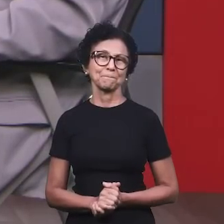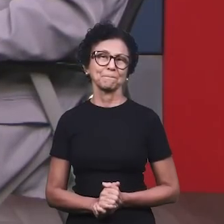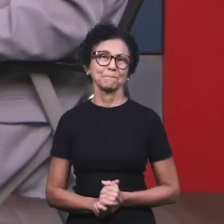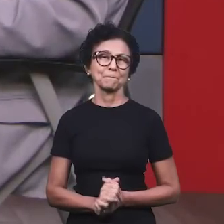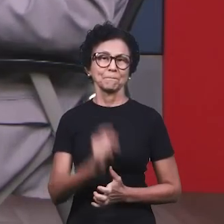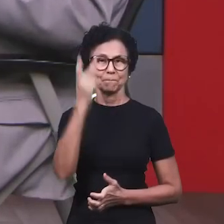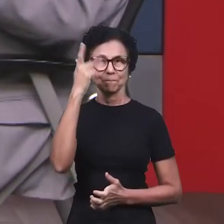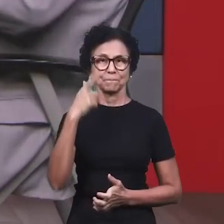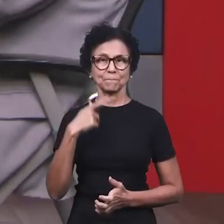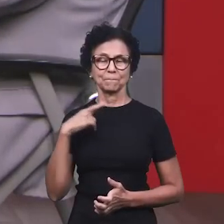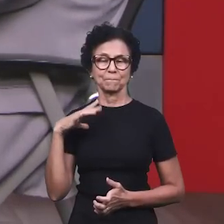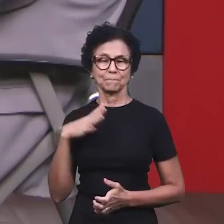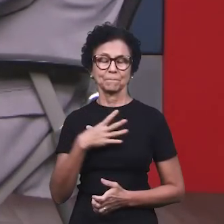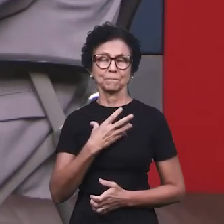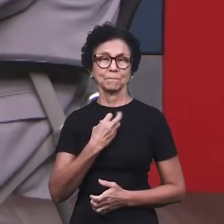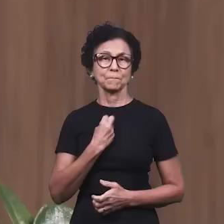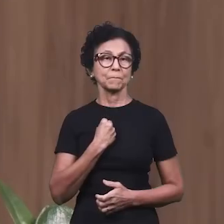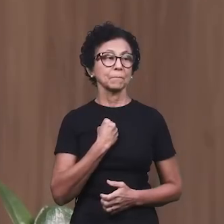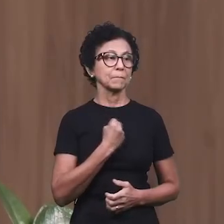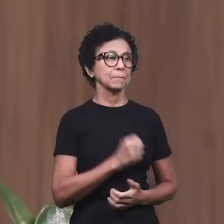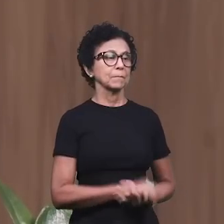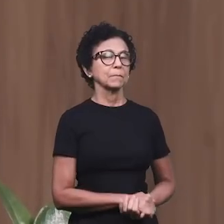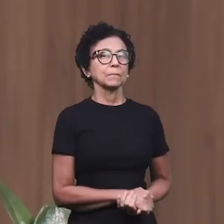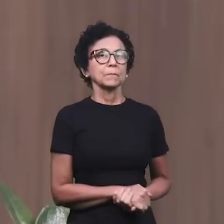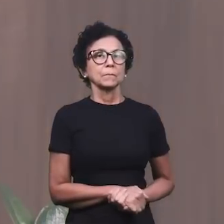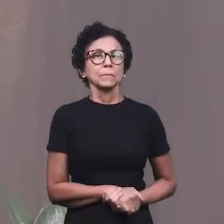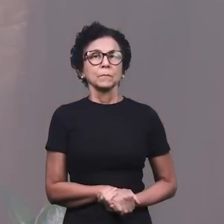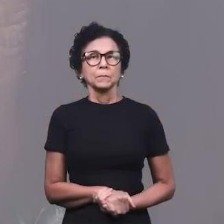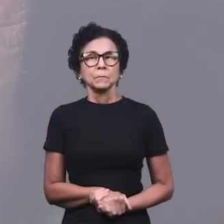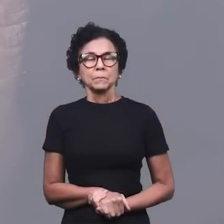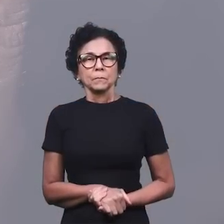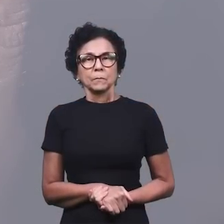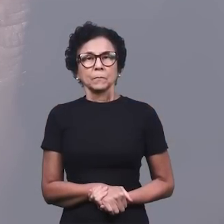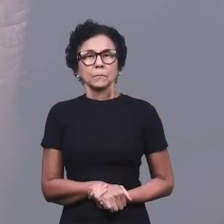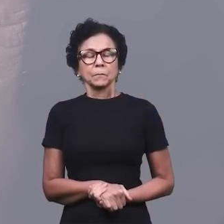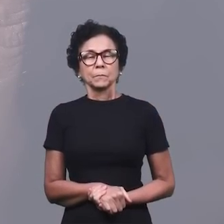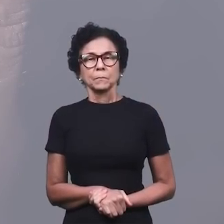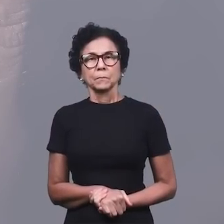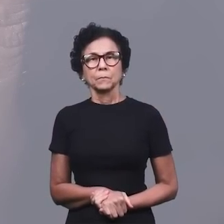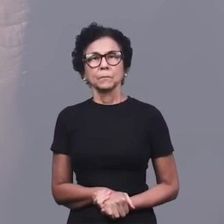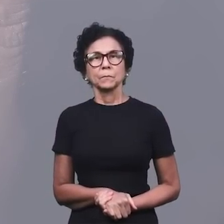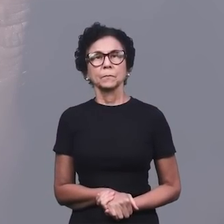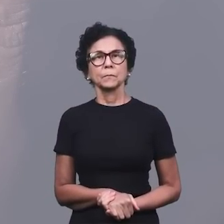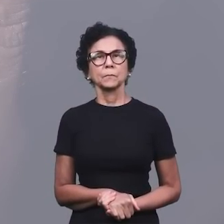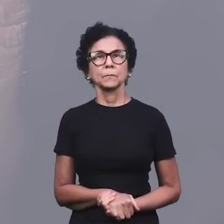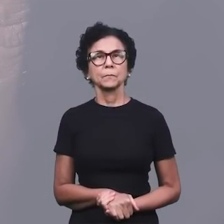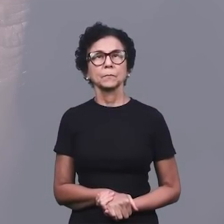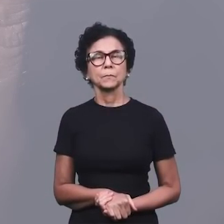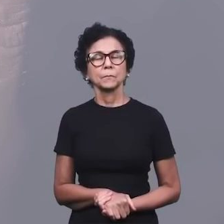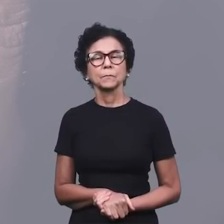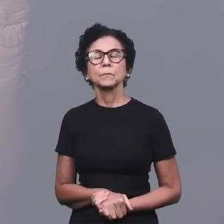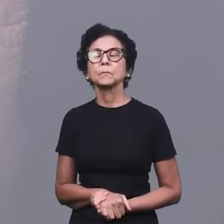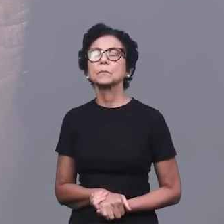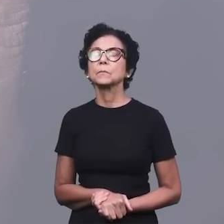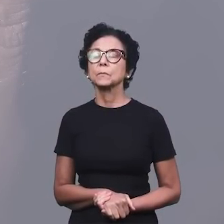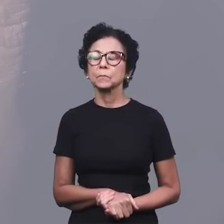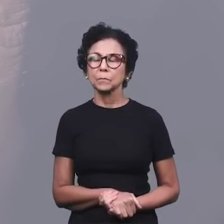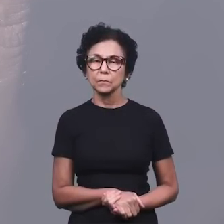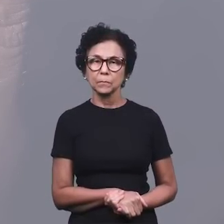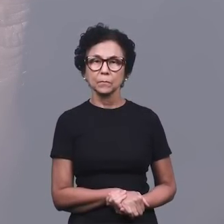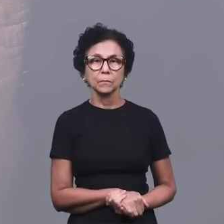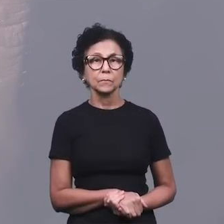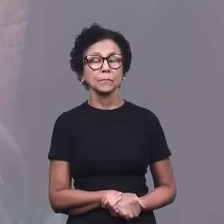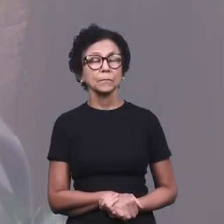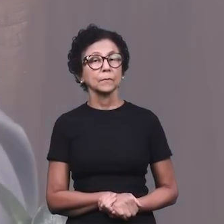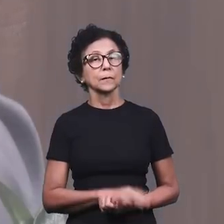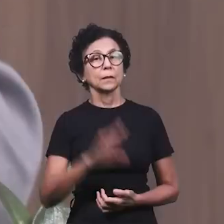né? Se cumpre, pastor Marcos, o versículo inicial básico nosso, que é: e me farão um santuário e habitarei